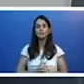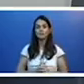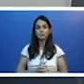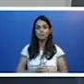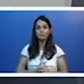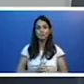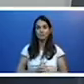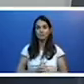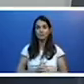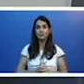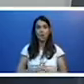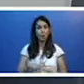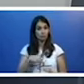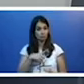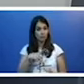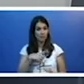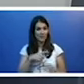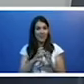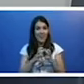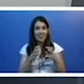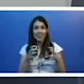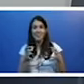Portanto, eu tenho aqui grandezas